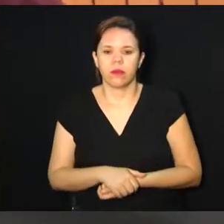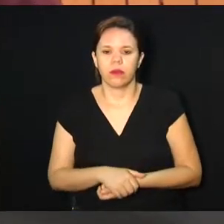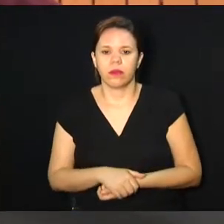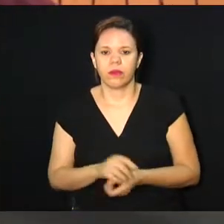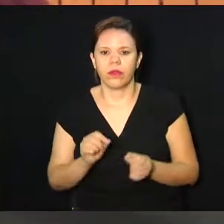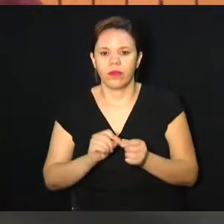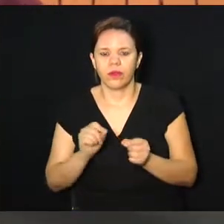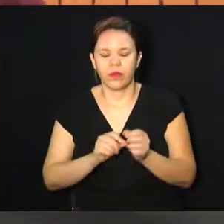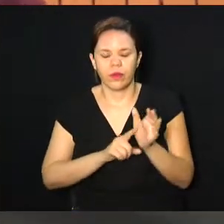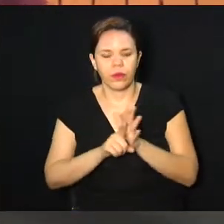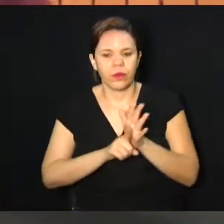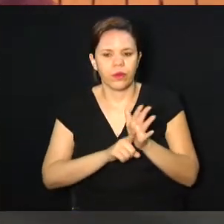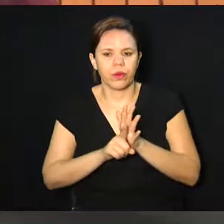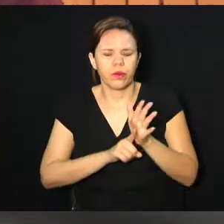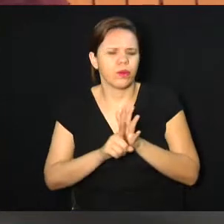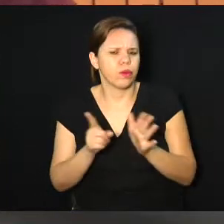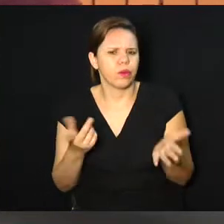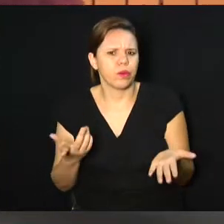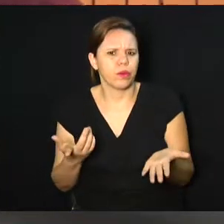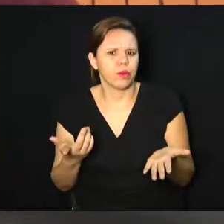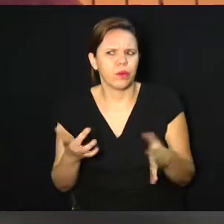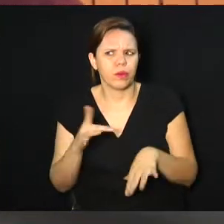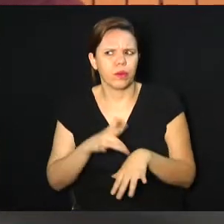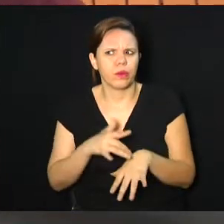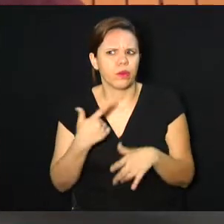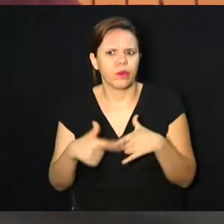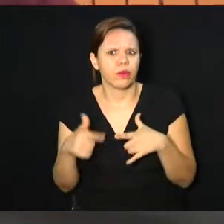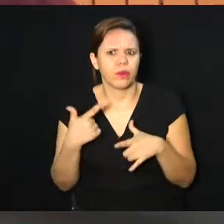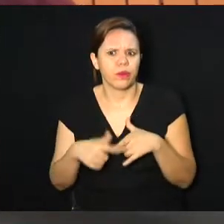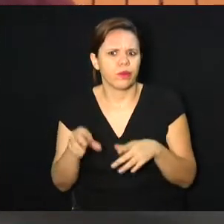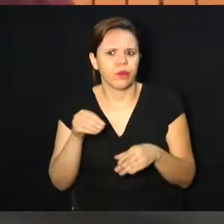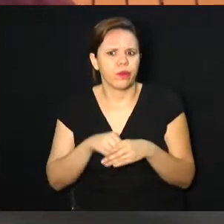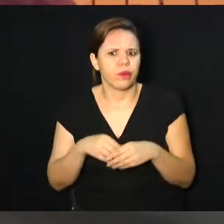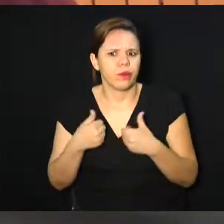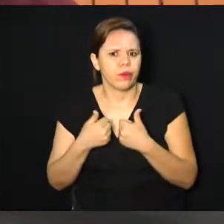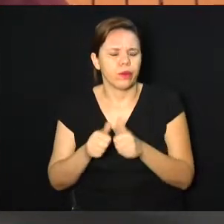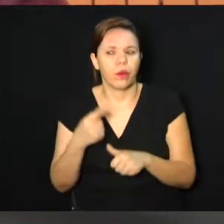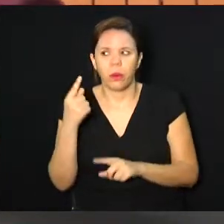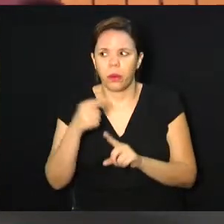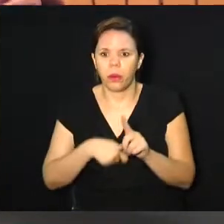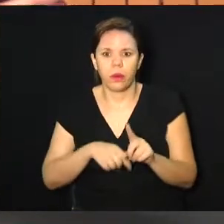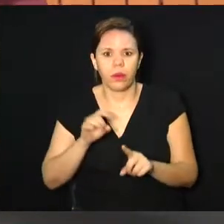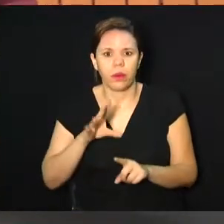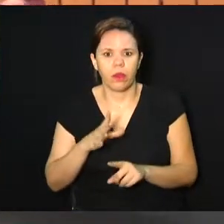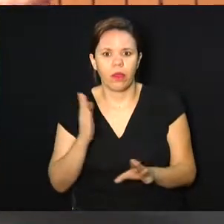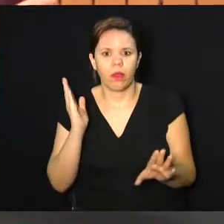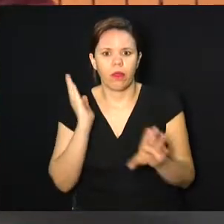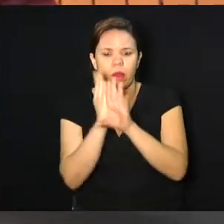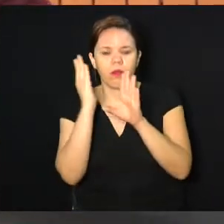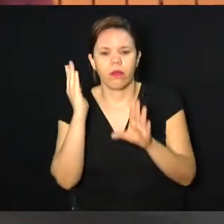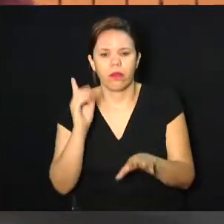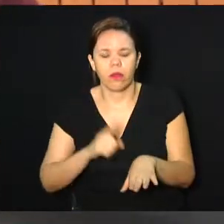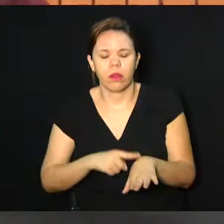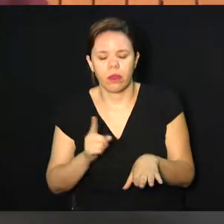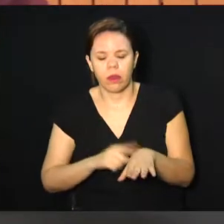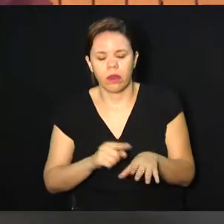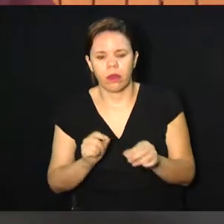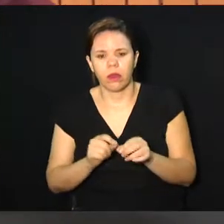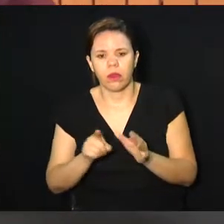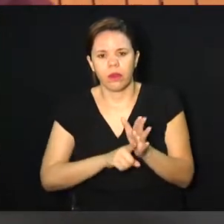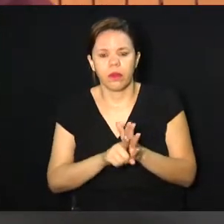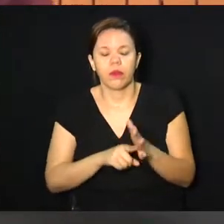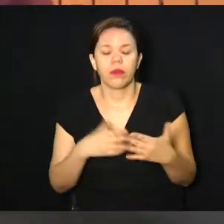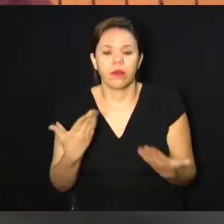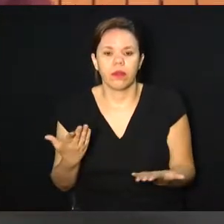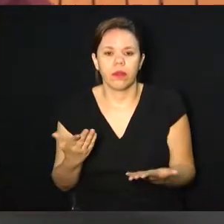fizemos um levantamento de absurdos do busão em um mês só, né? A gente determinou um tempo para fazer esse levantamento, em um mês,